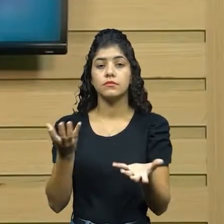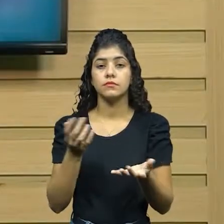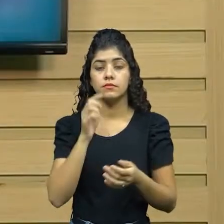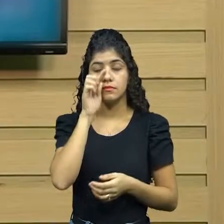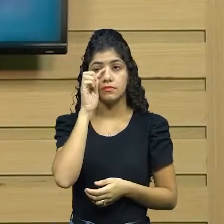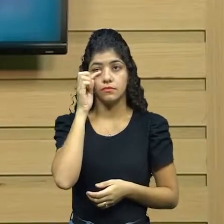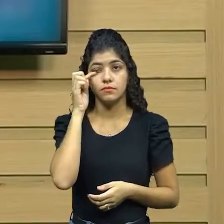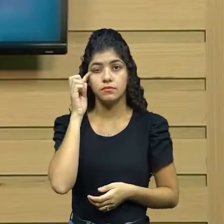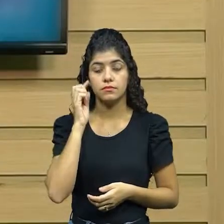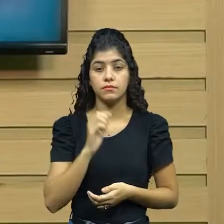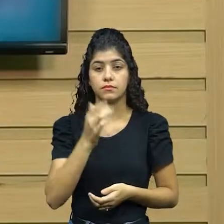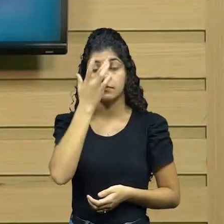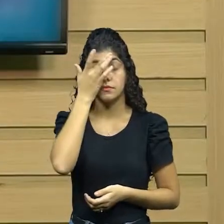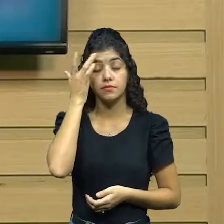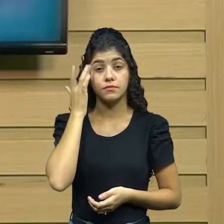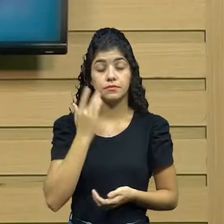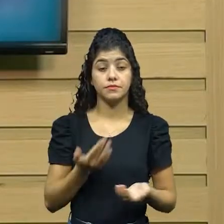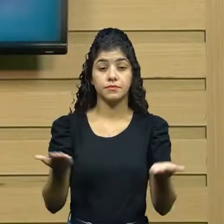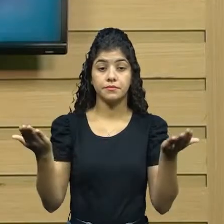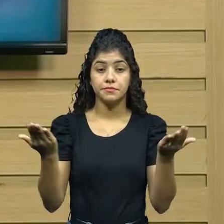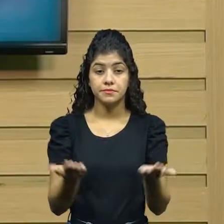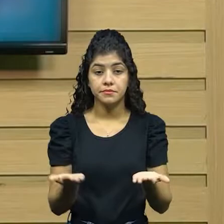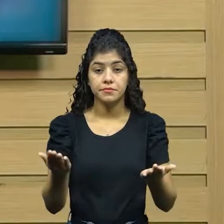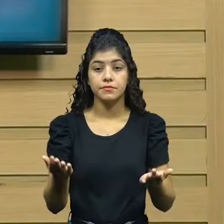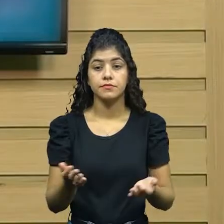Esses clientes agora já